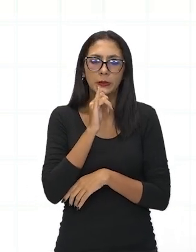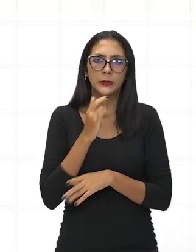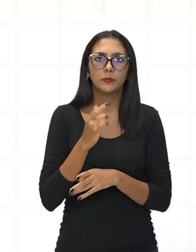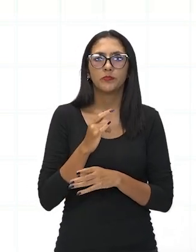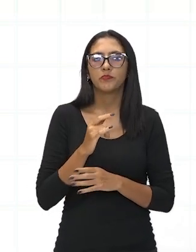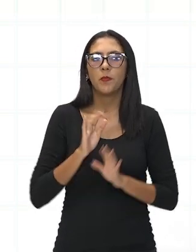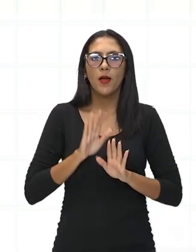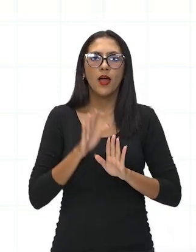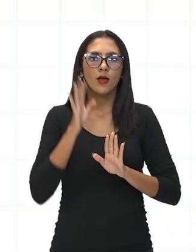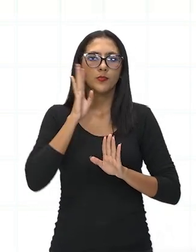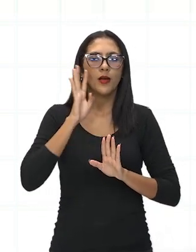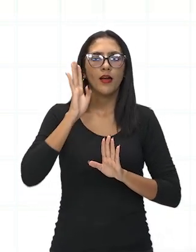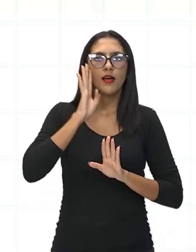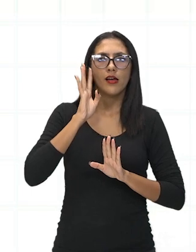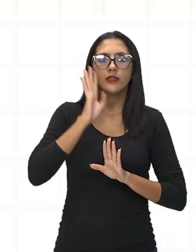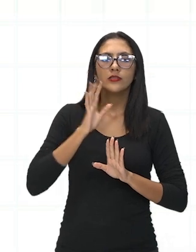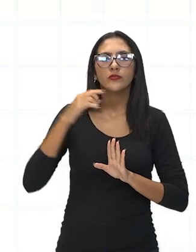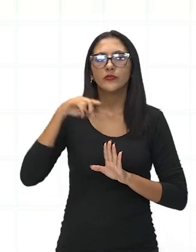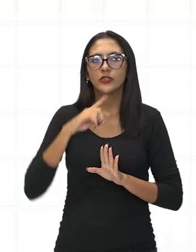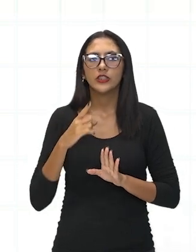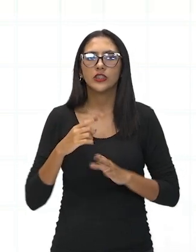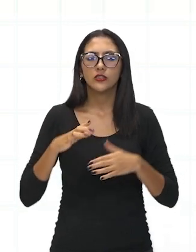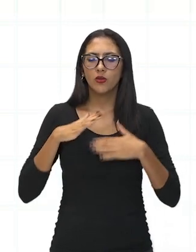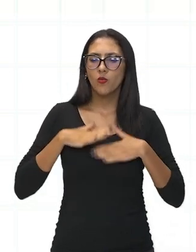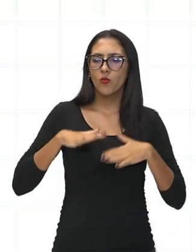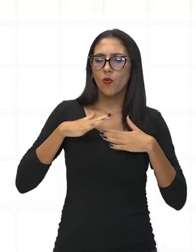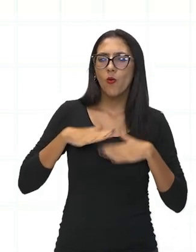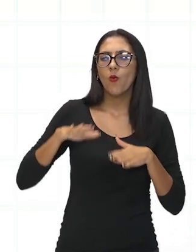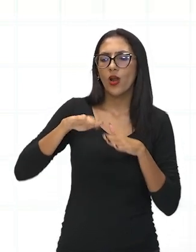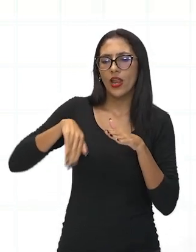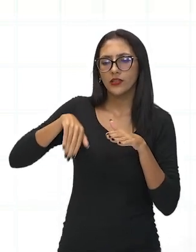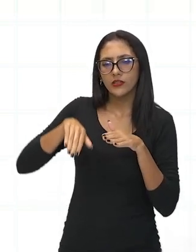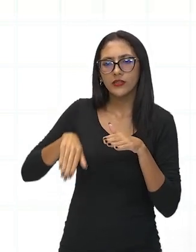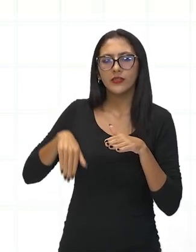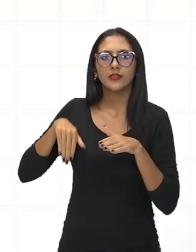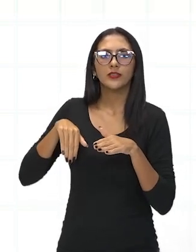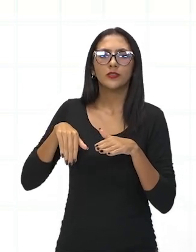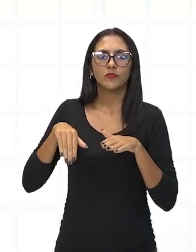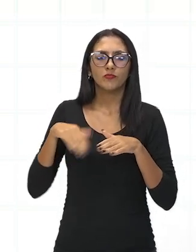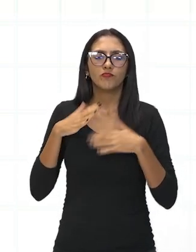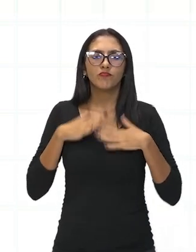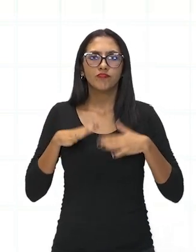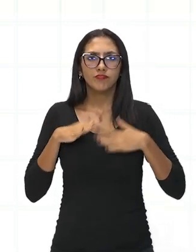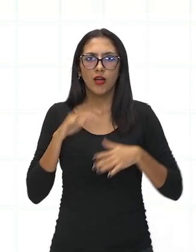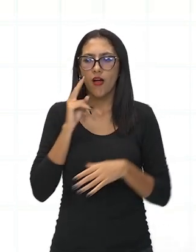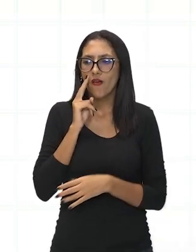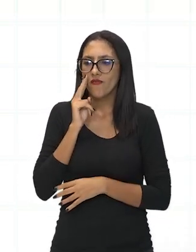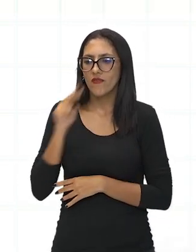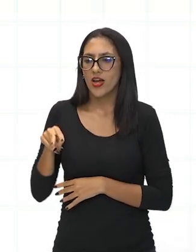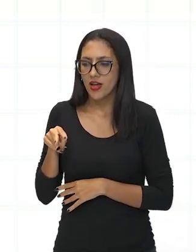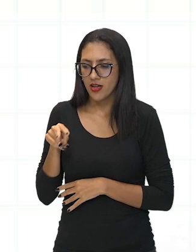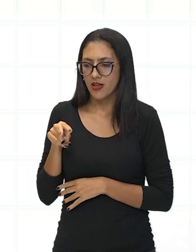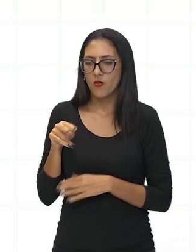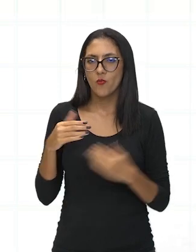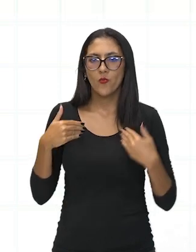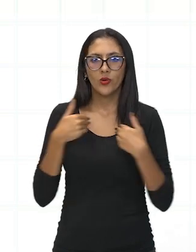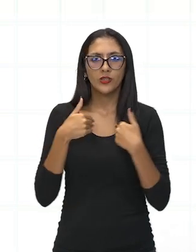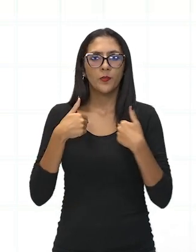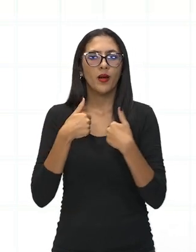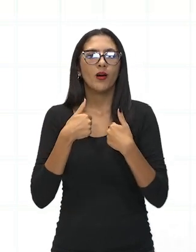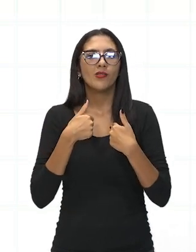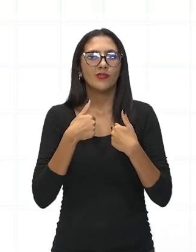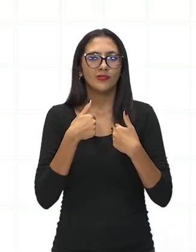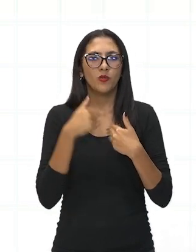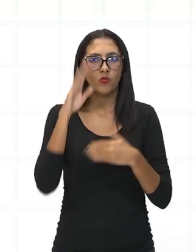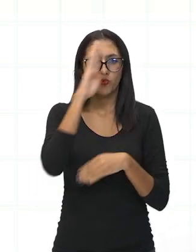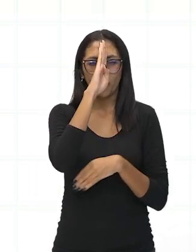de boa, nadando, fazendo alguma coisa no mar e você se depara com um tubarão. Mas a reação dele foi assim de